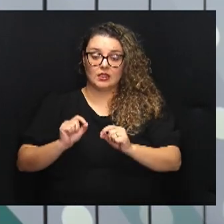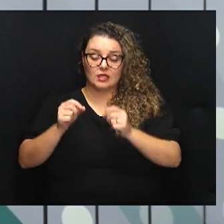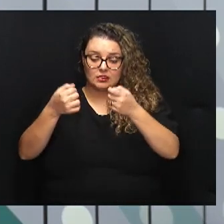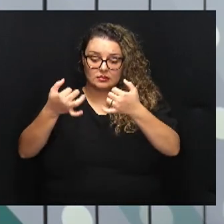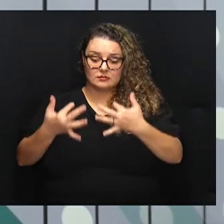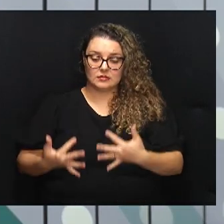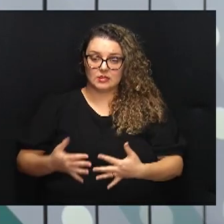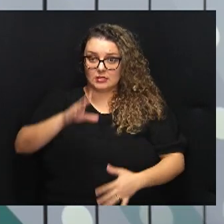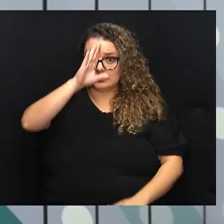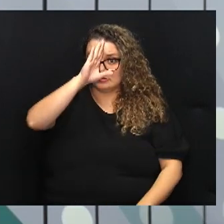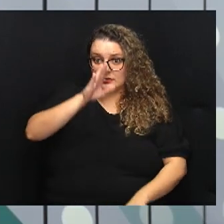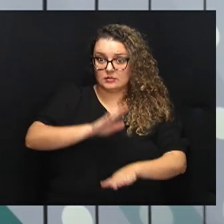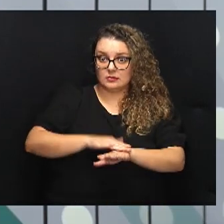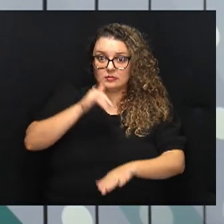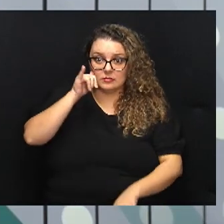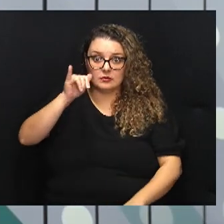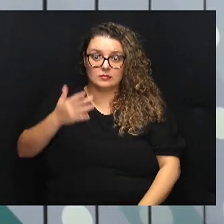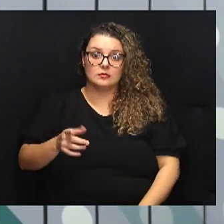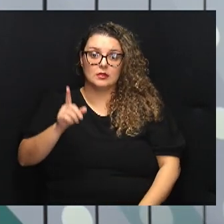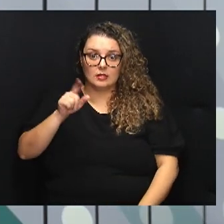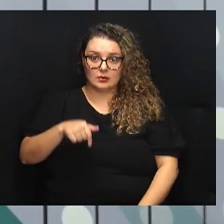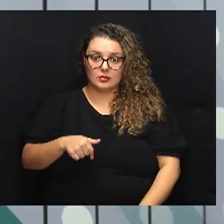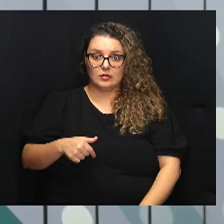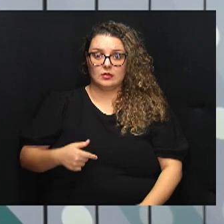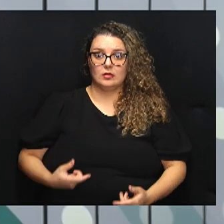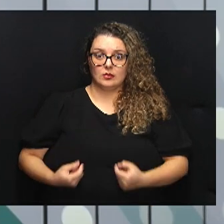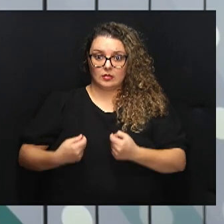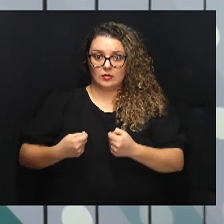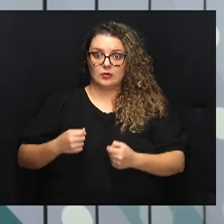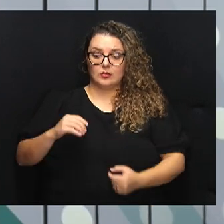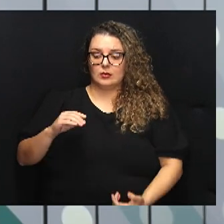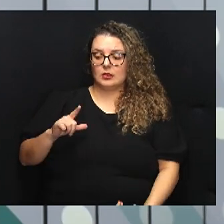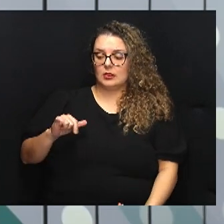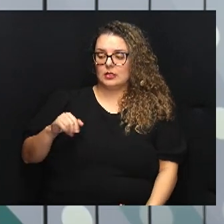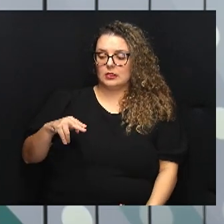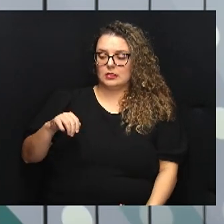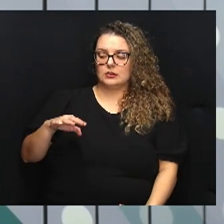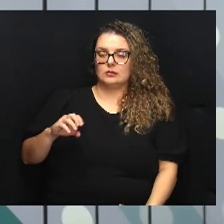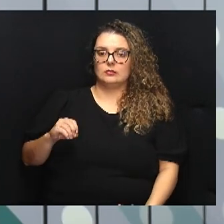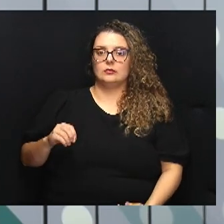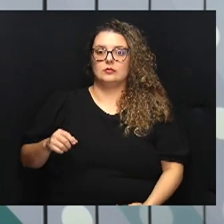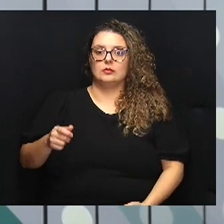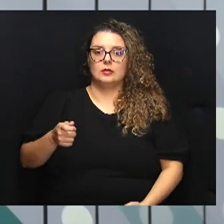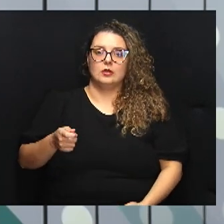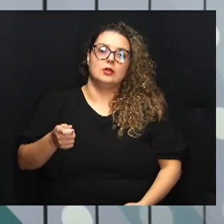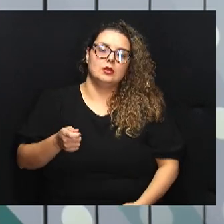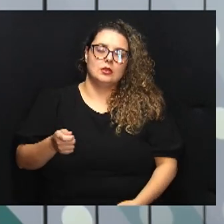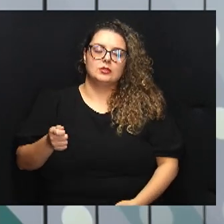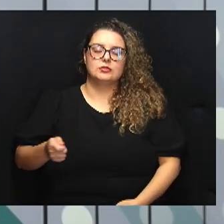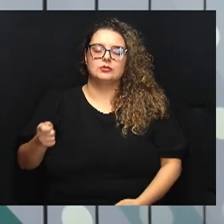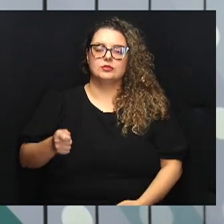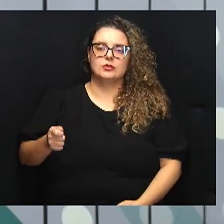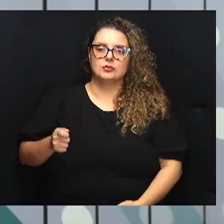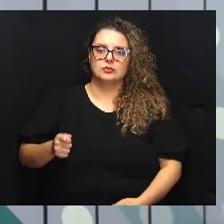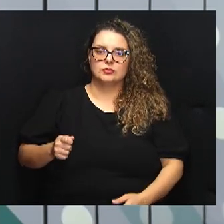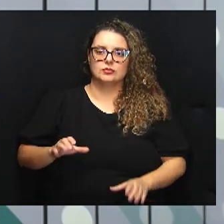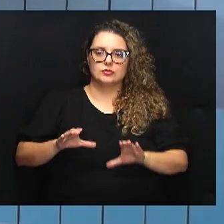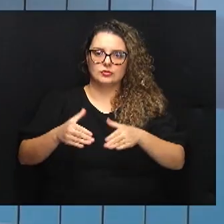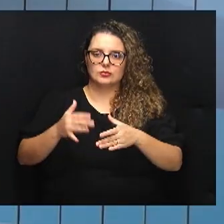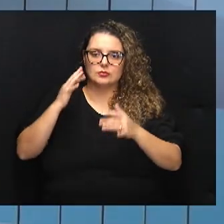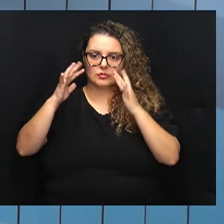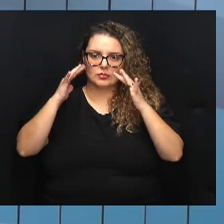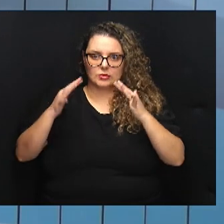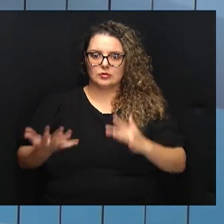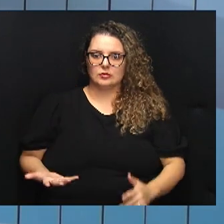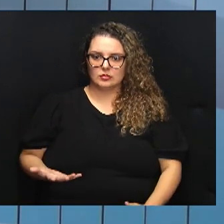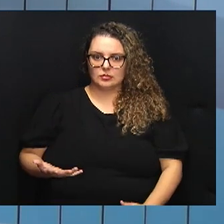principais medidas de prevenção é o oncologista clínico e sócio do Grupo Sonhe, Davi Pinheiro Cunha. Doutor Davi,